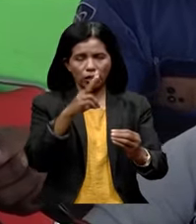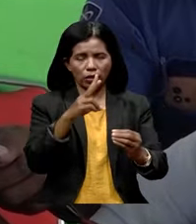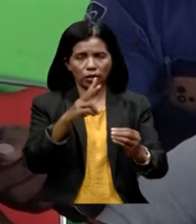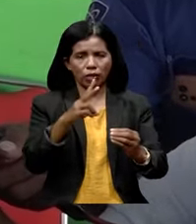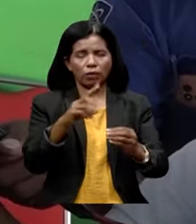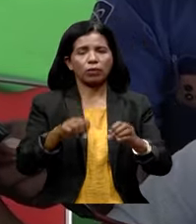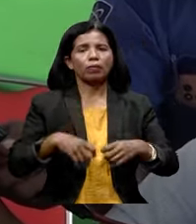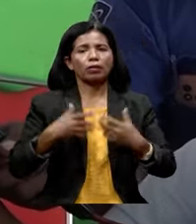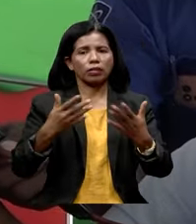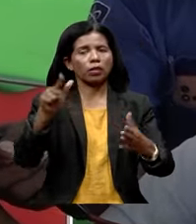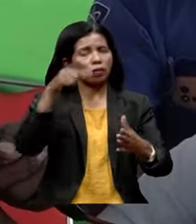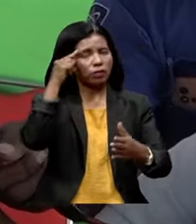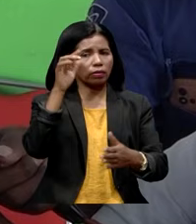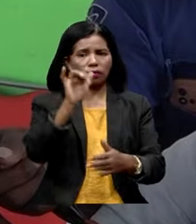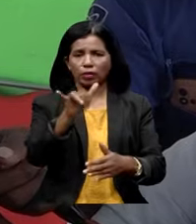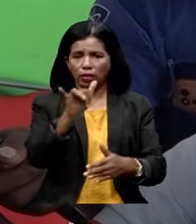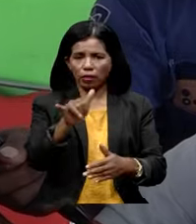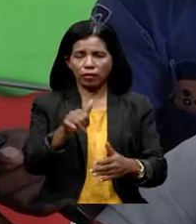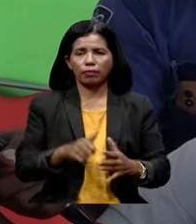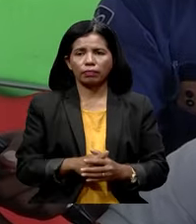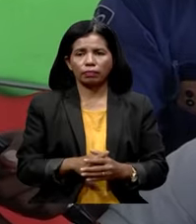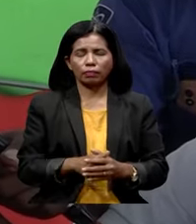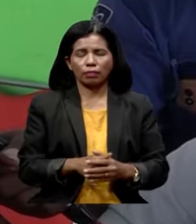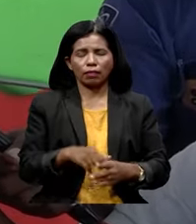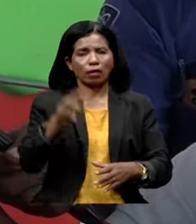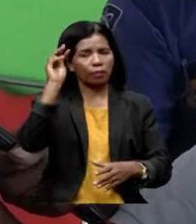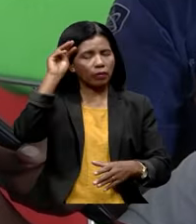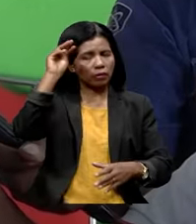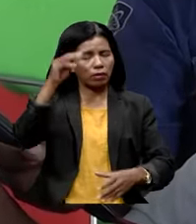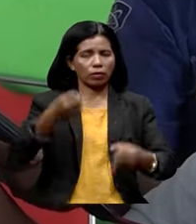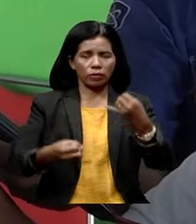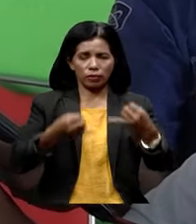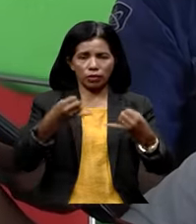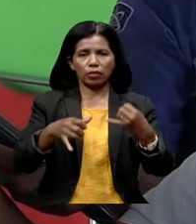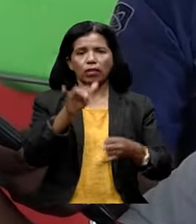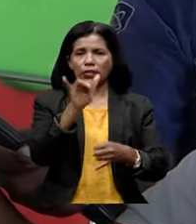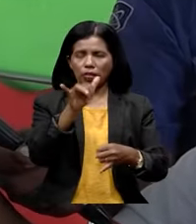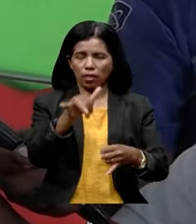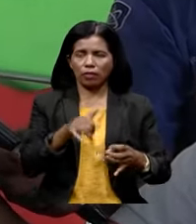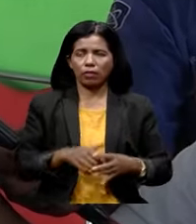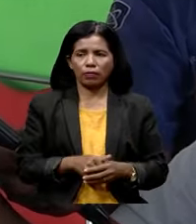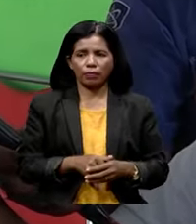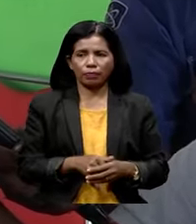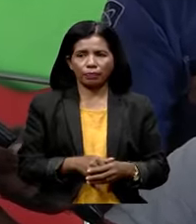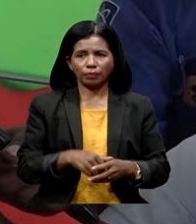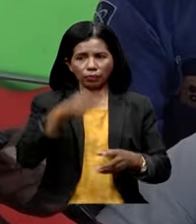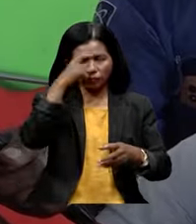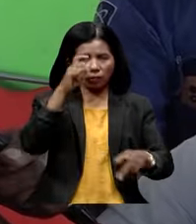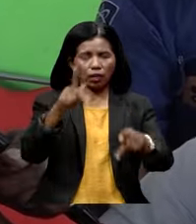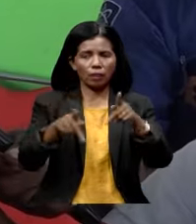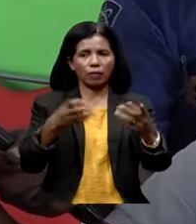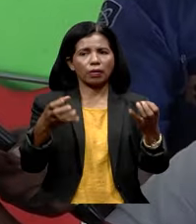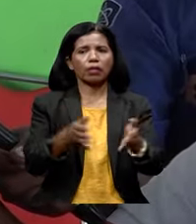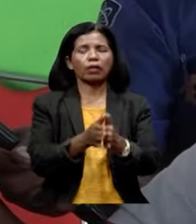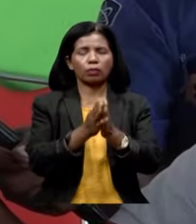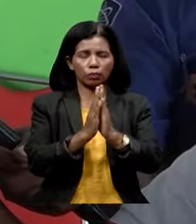portanto, se o governo concorda, o Ministério da Justiça concorda, portanto, é uma para calo pedido,